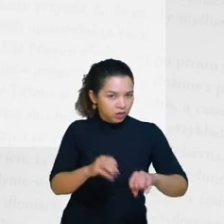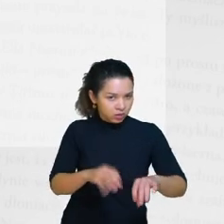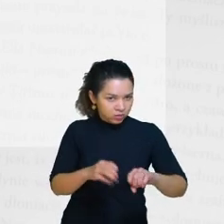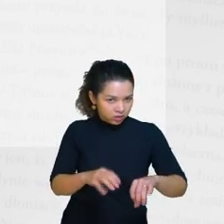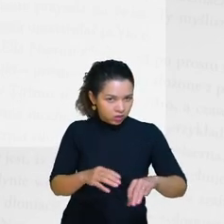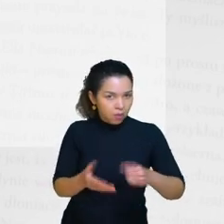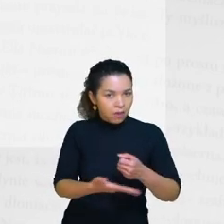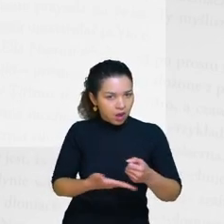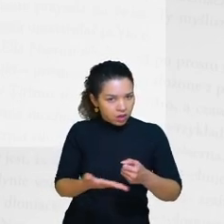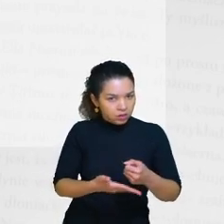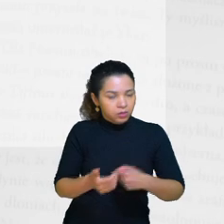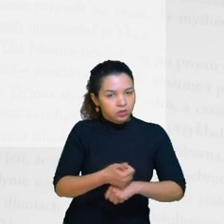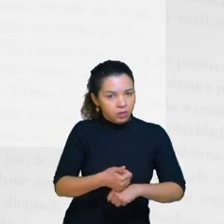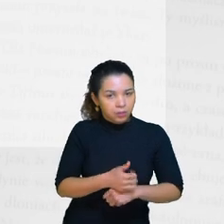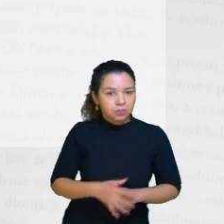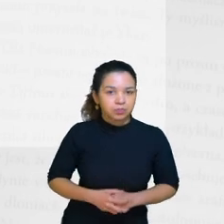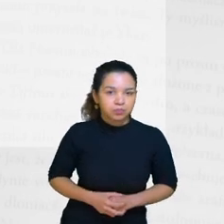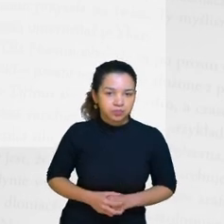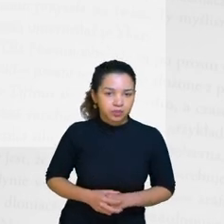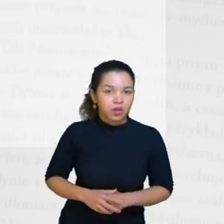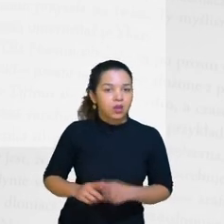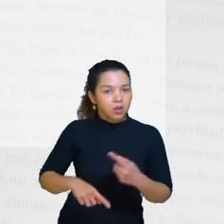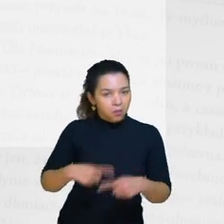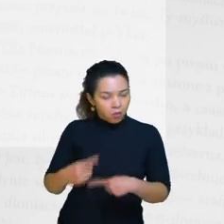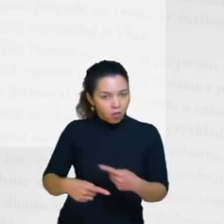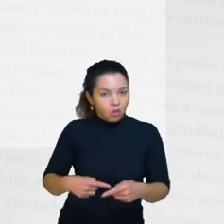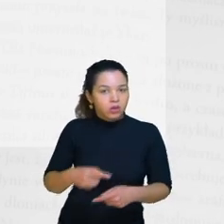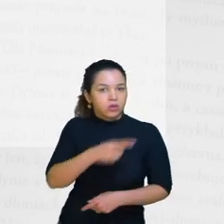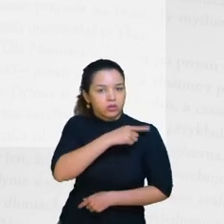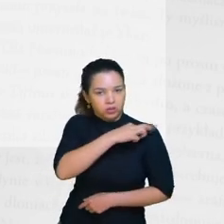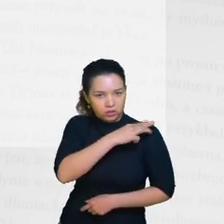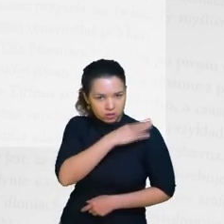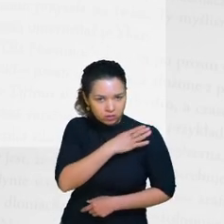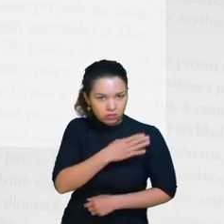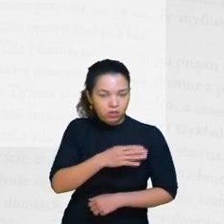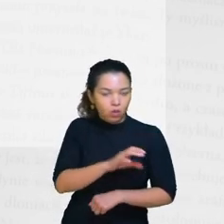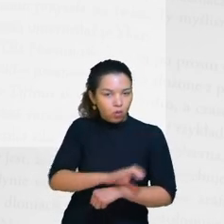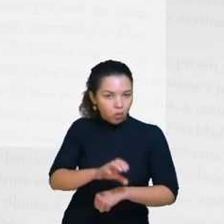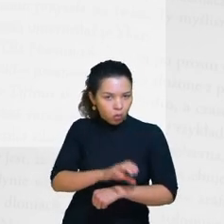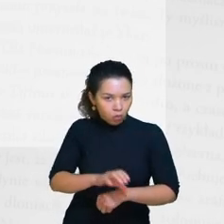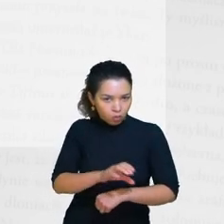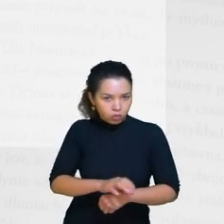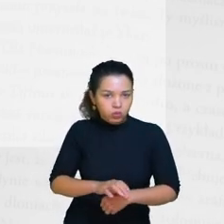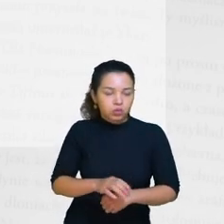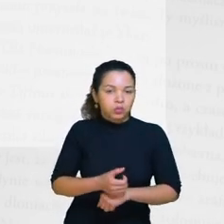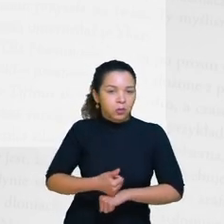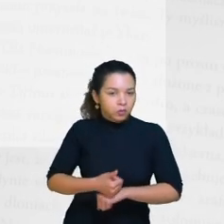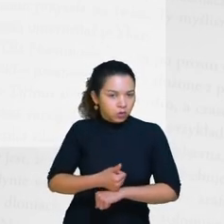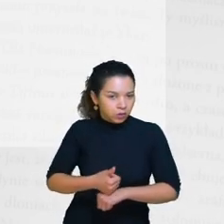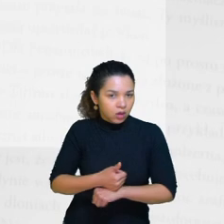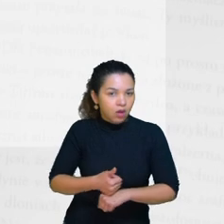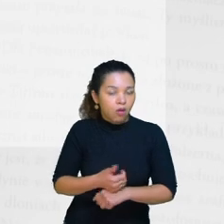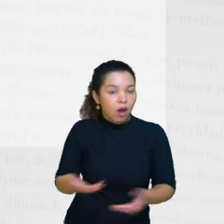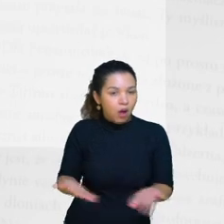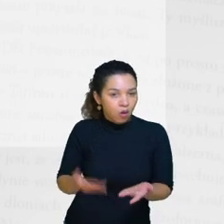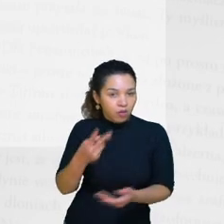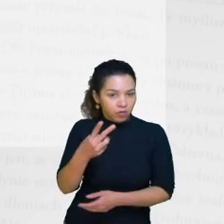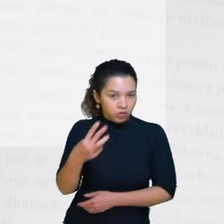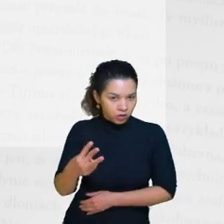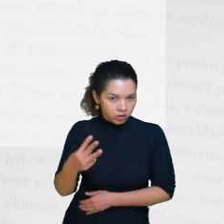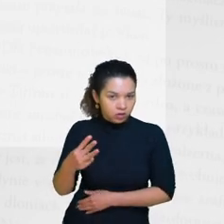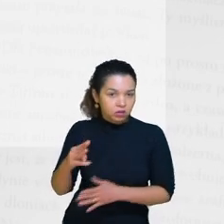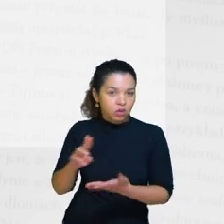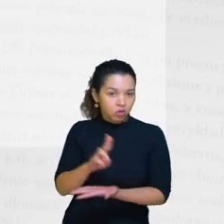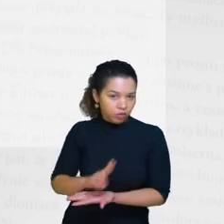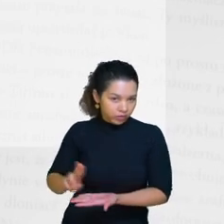S também onde tem Ensino Médio Ensino profissional e agora há mais de 23 anos na universidade